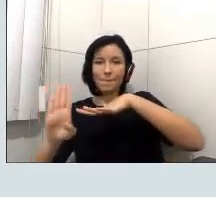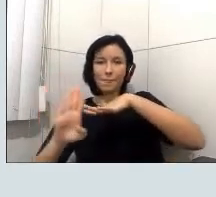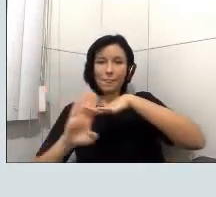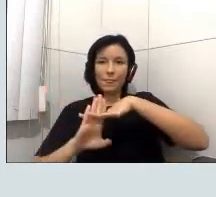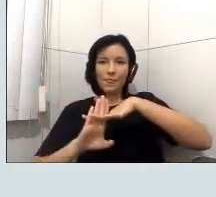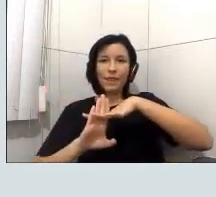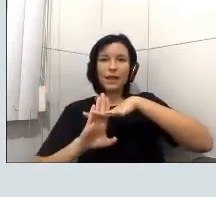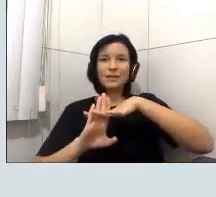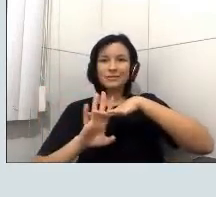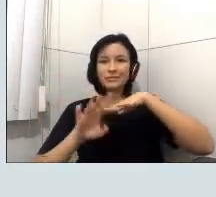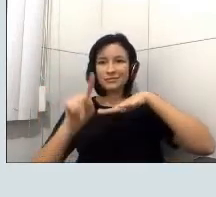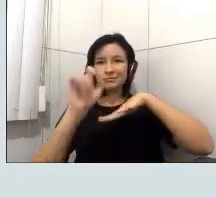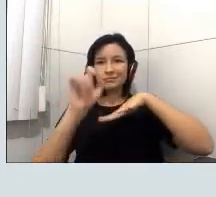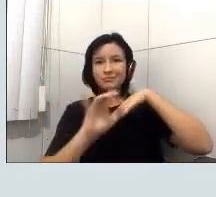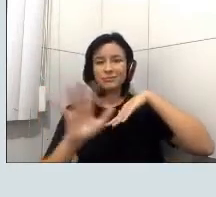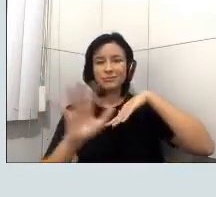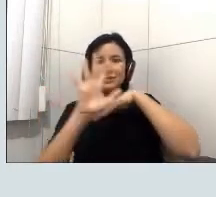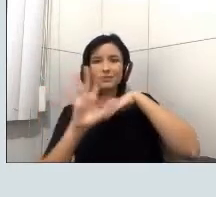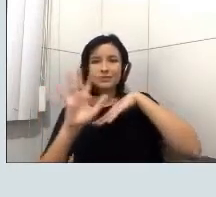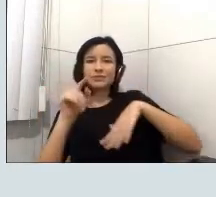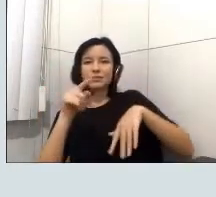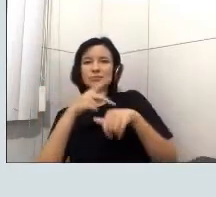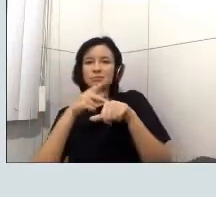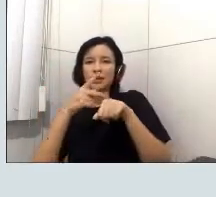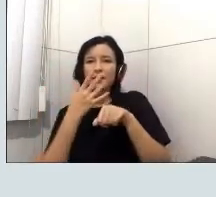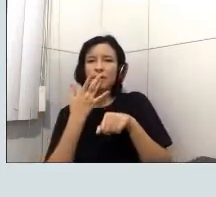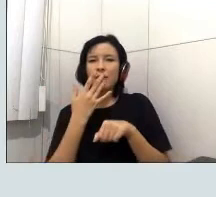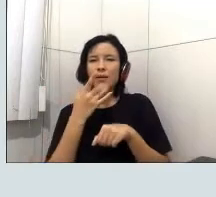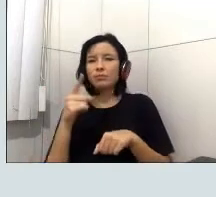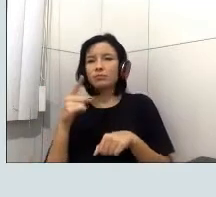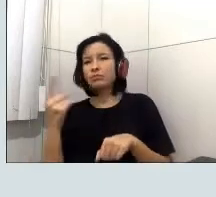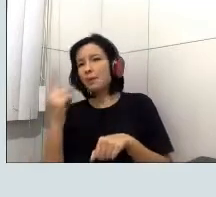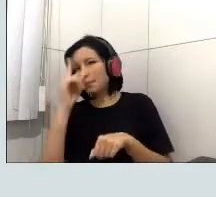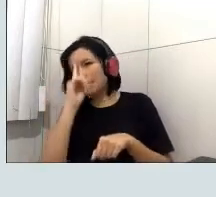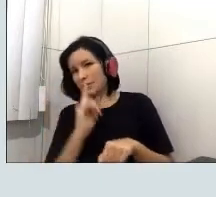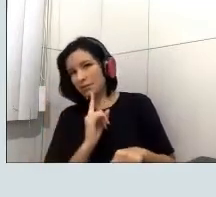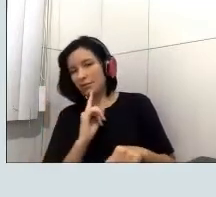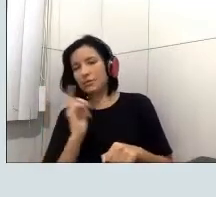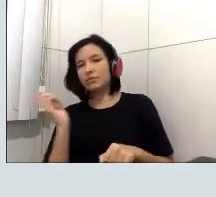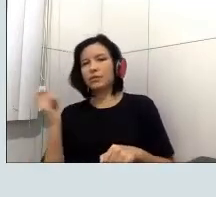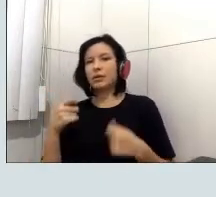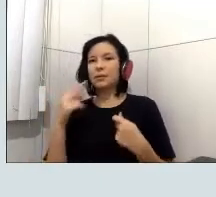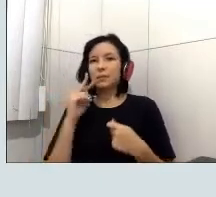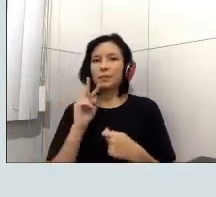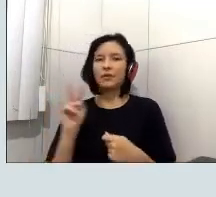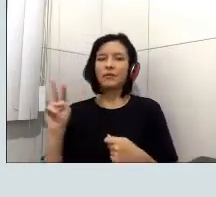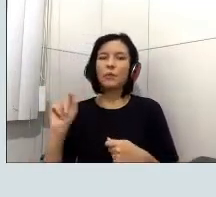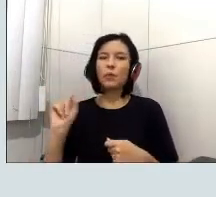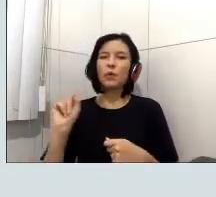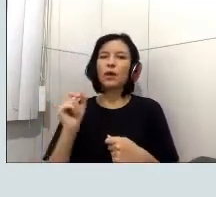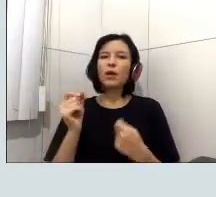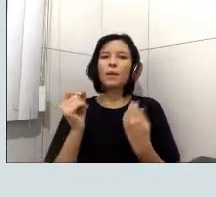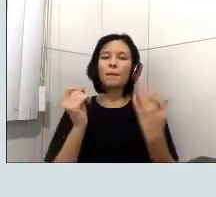pelo outro, e o encontro deles forma também uma cruz,